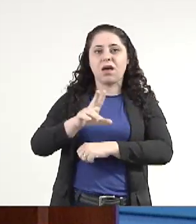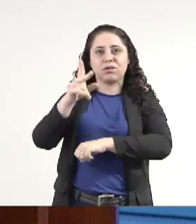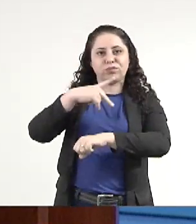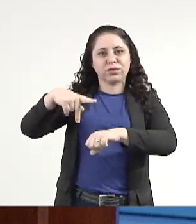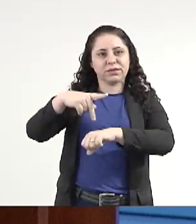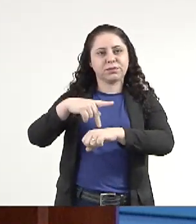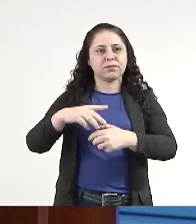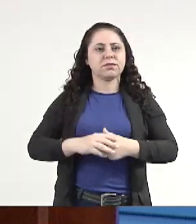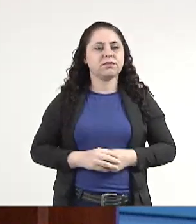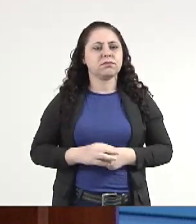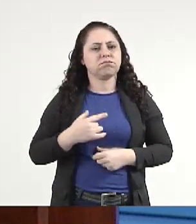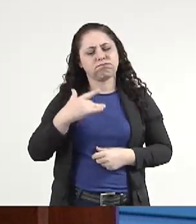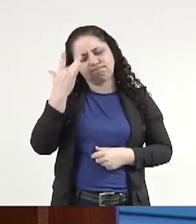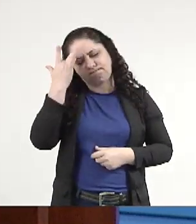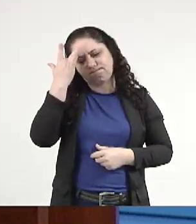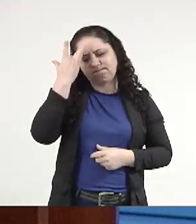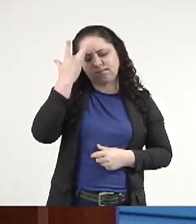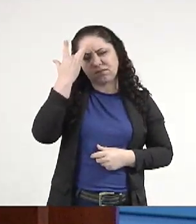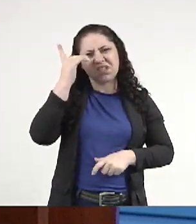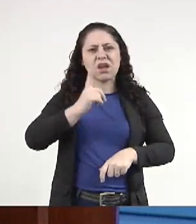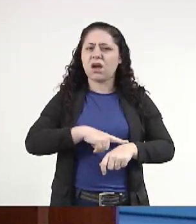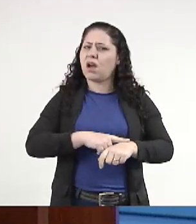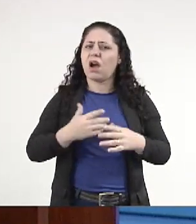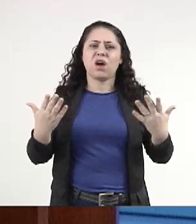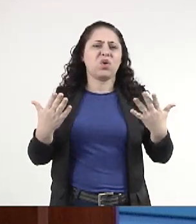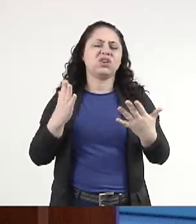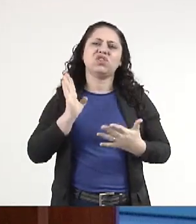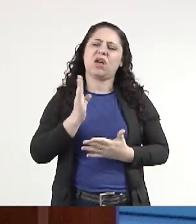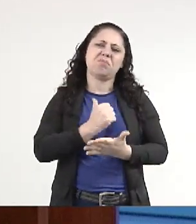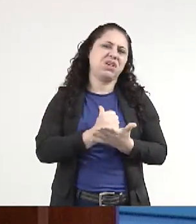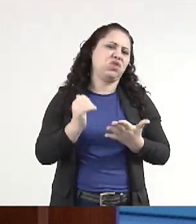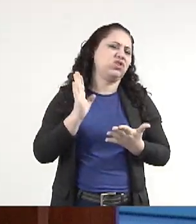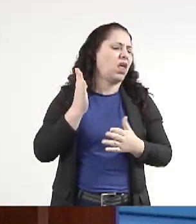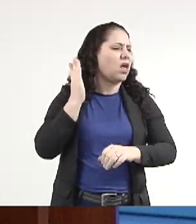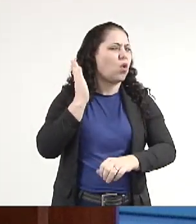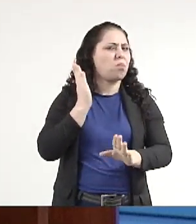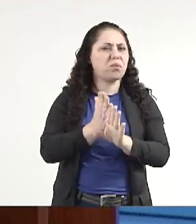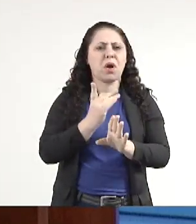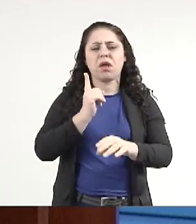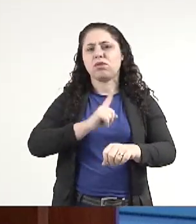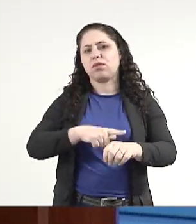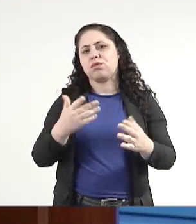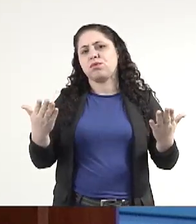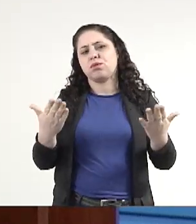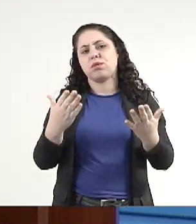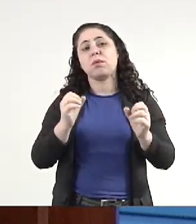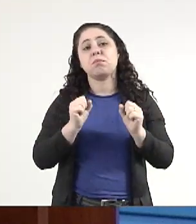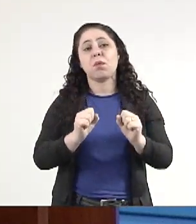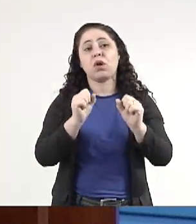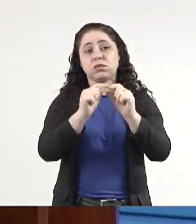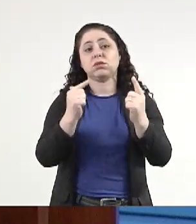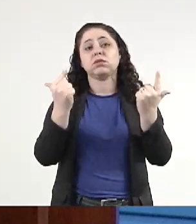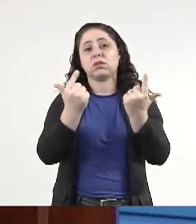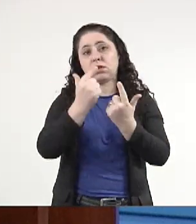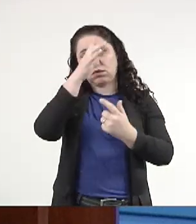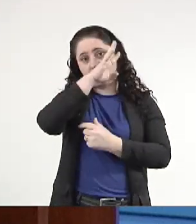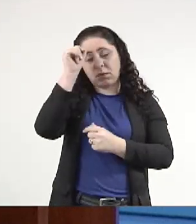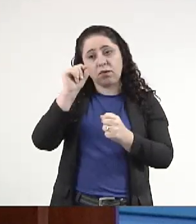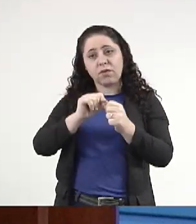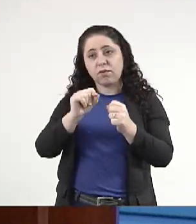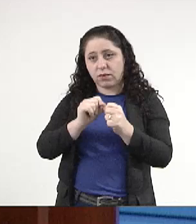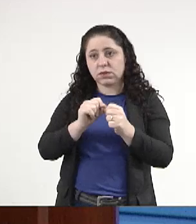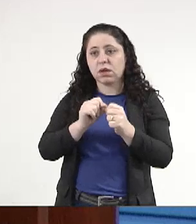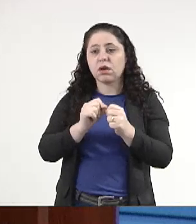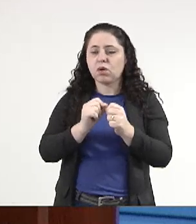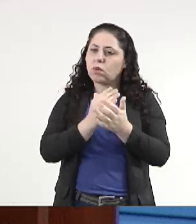país. Então, acho que está na hora de a Assembleia Legislativa de Mato Grosso do Sul poder iniciar um processo